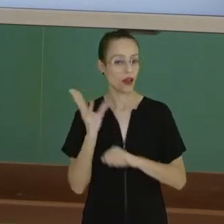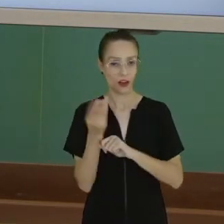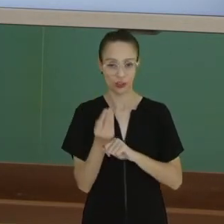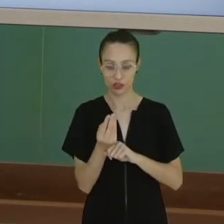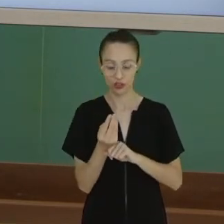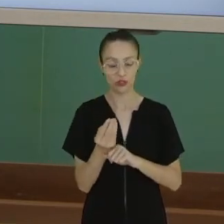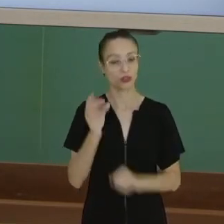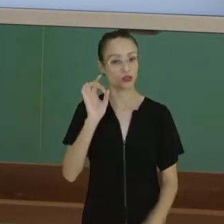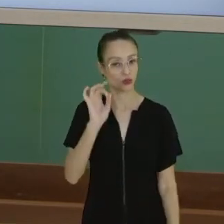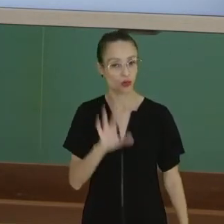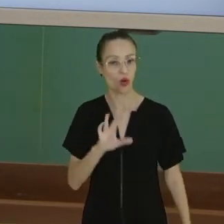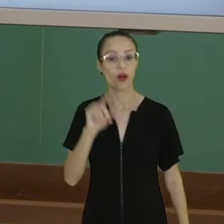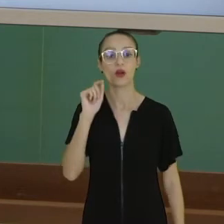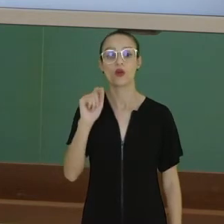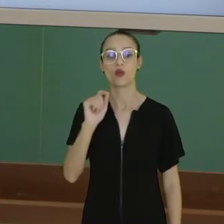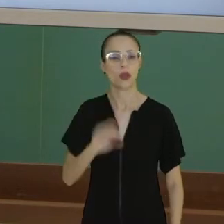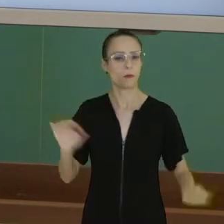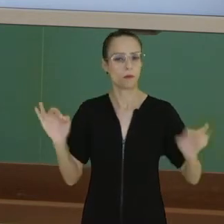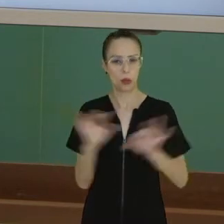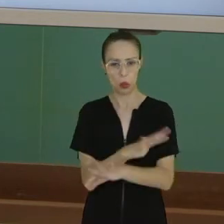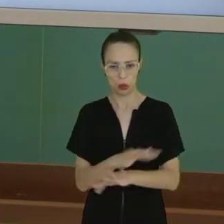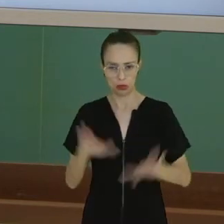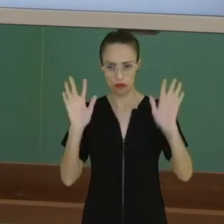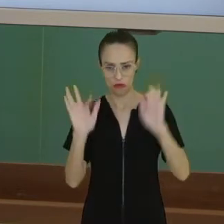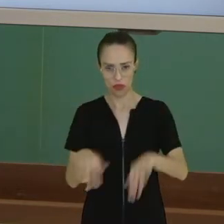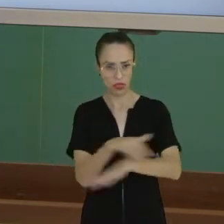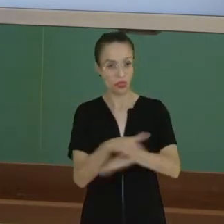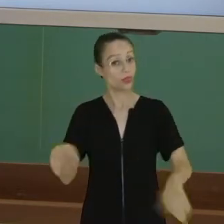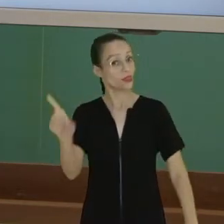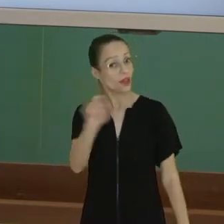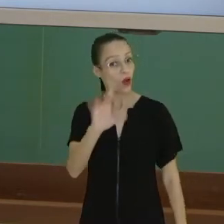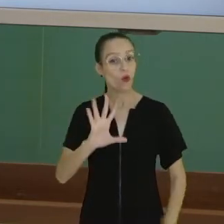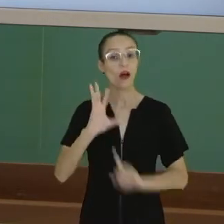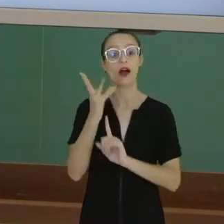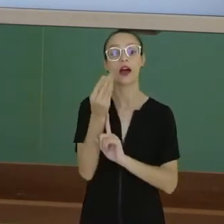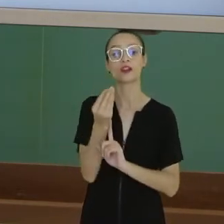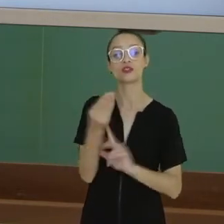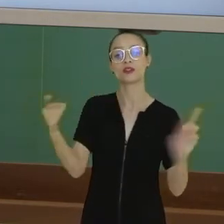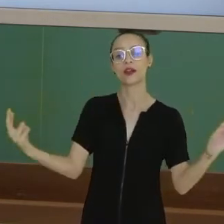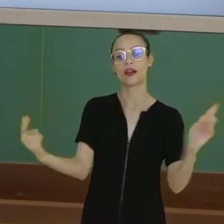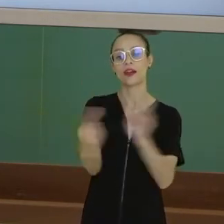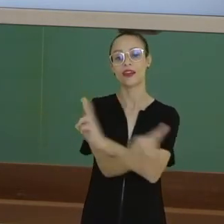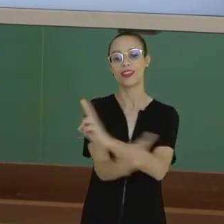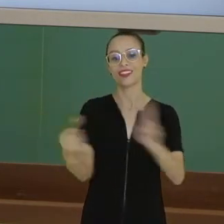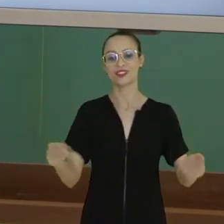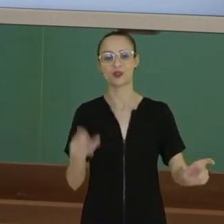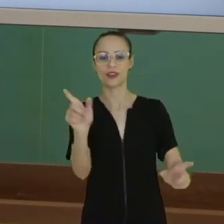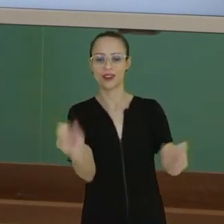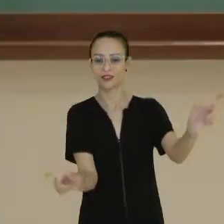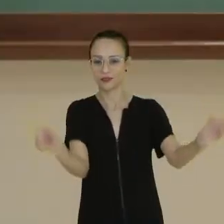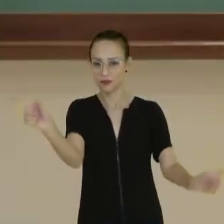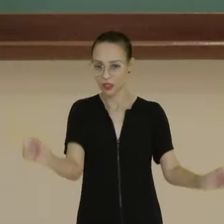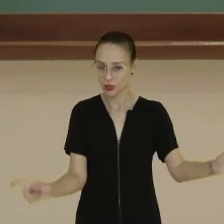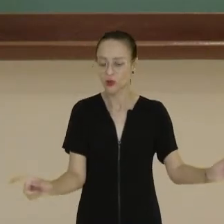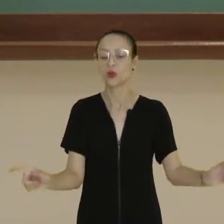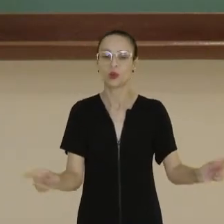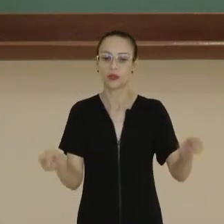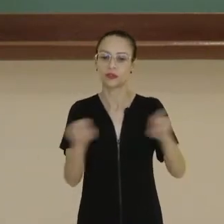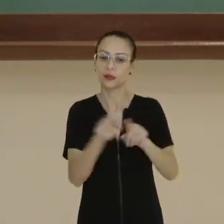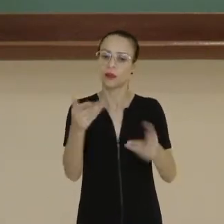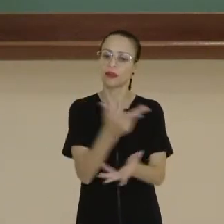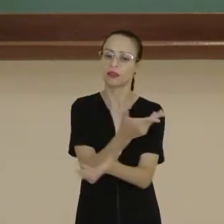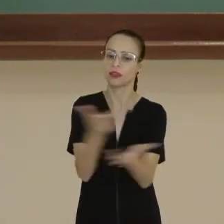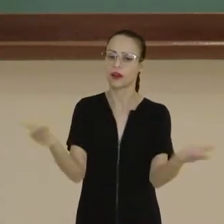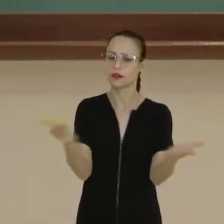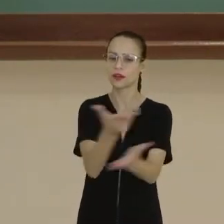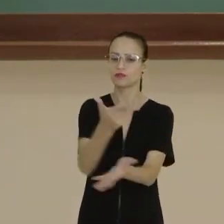como uma obra pronta e acabada, mas uma arte que se relaciona com o público, que cria interações,